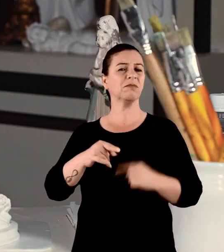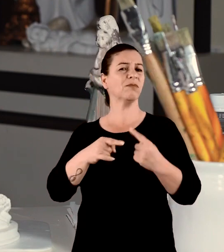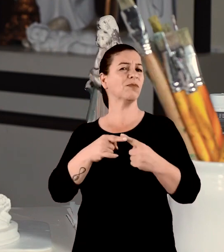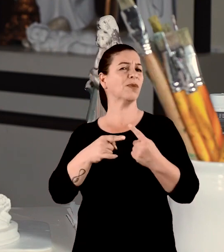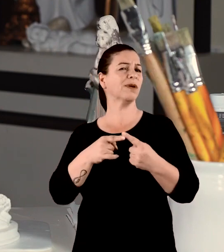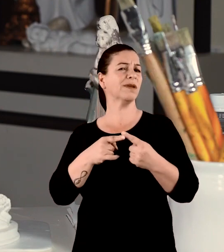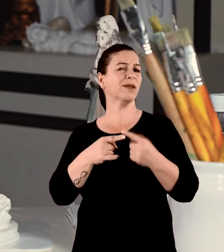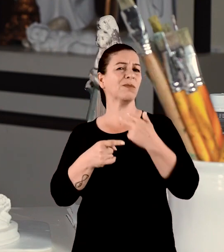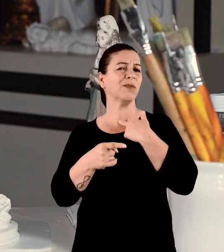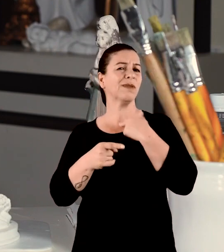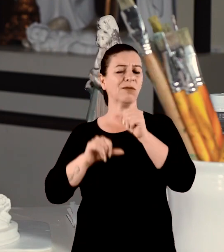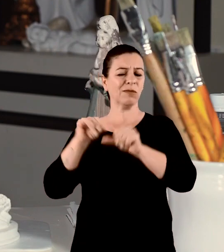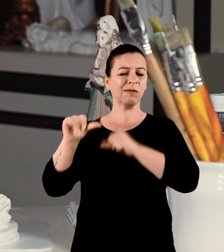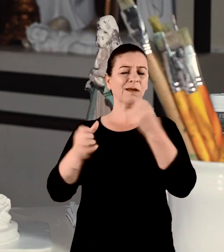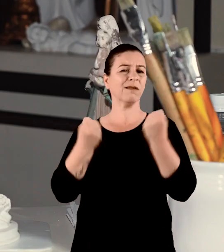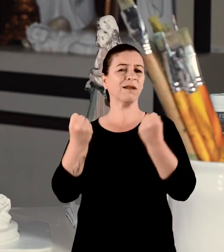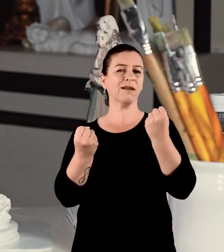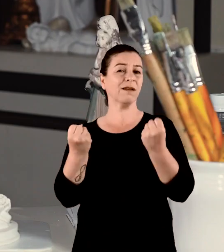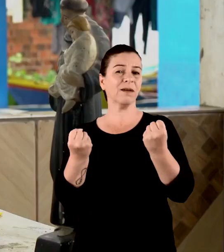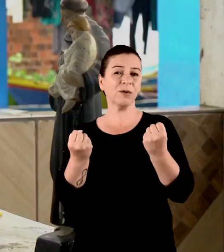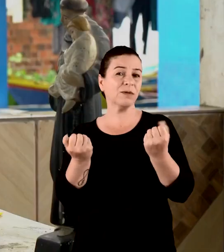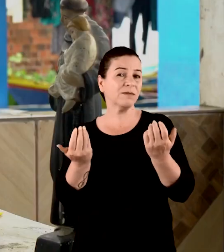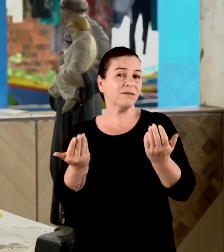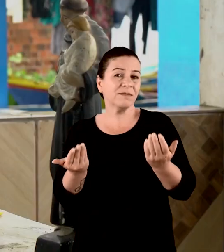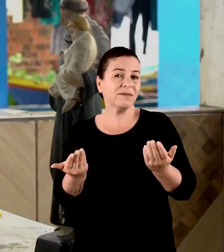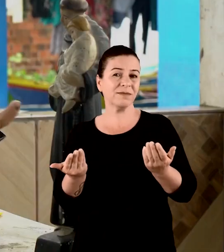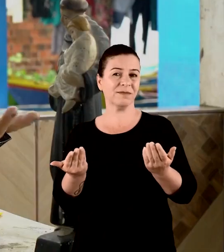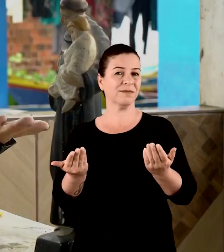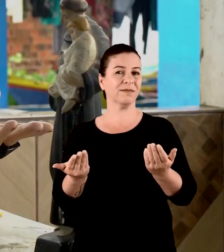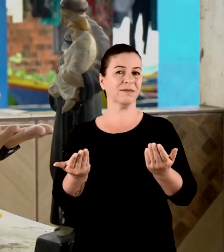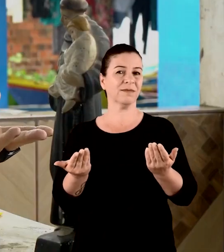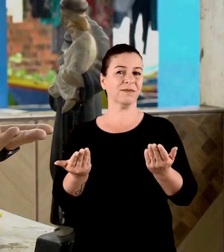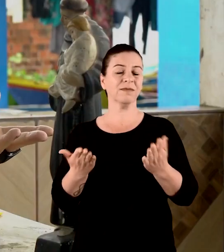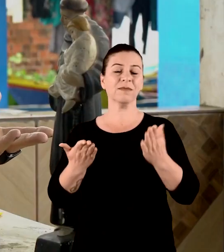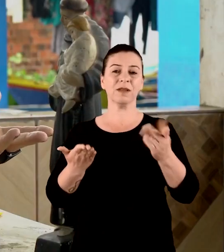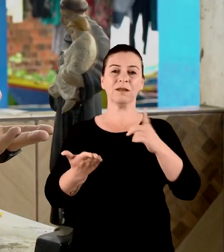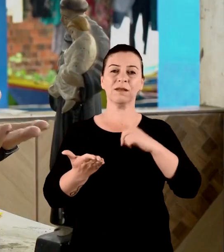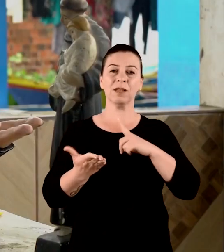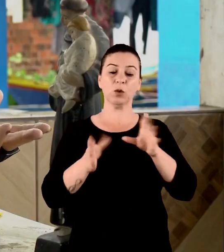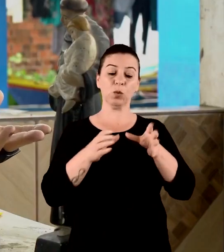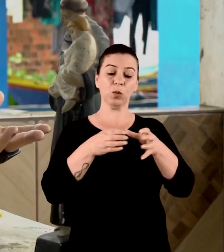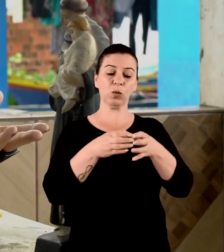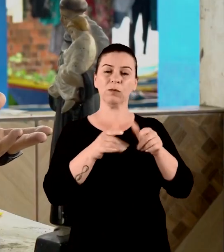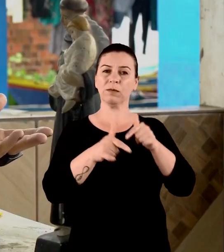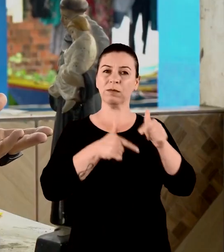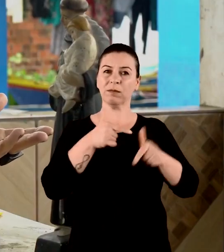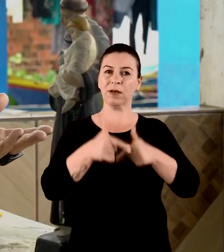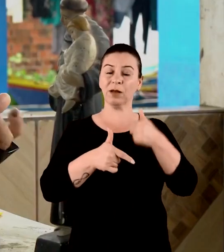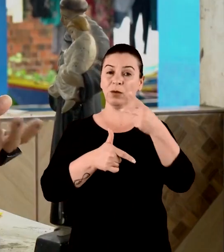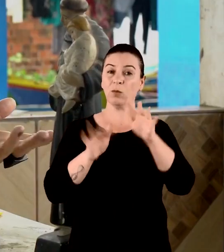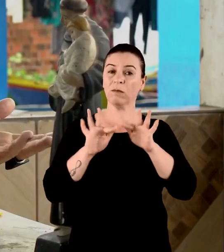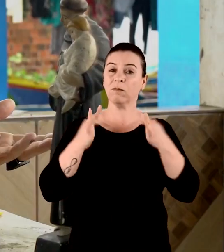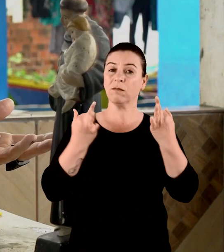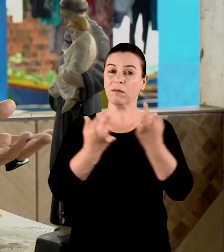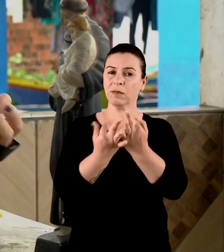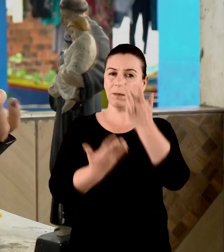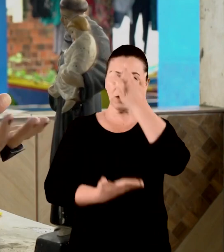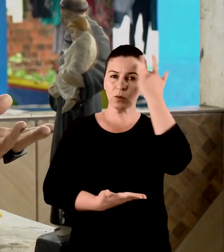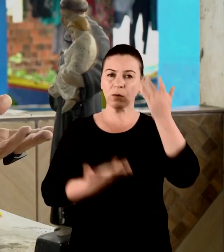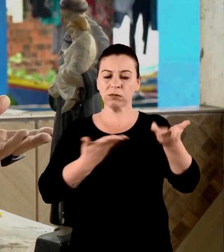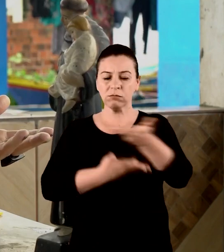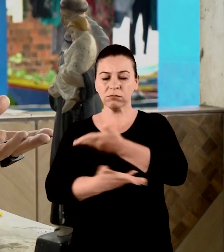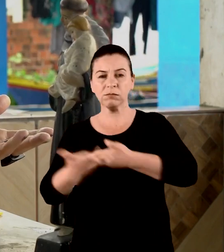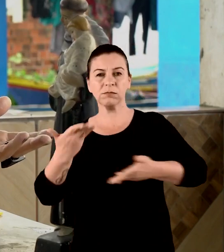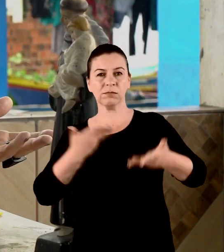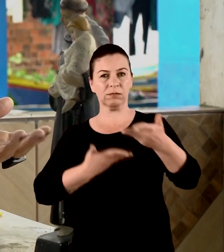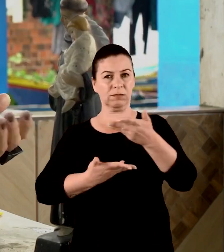depressivas porque não puderam trocar de carro. E aí você tem dentro do teu grupo de trabalho, dentro da sua família, das